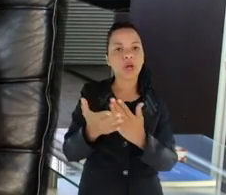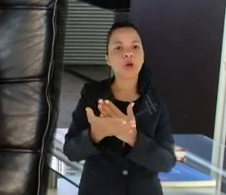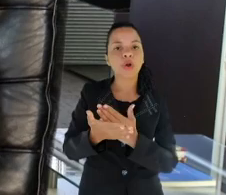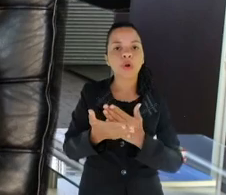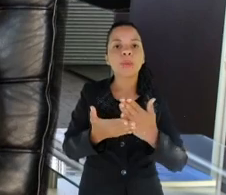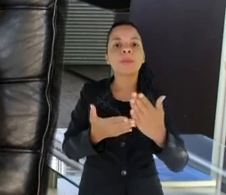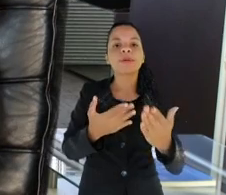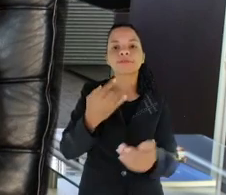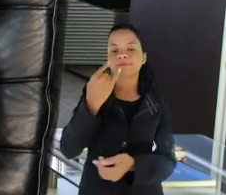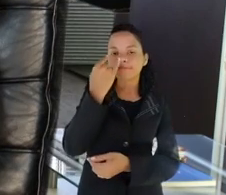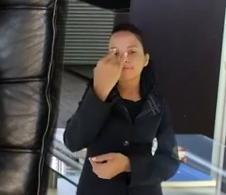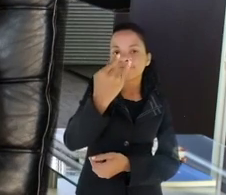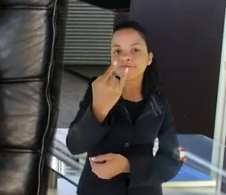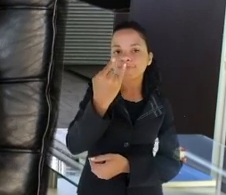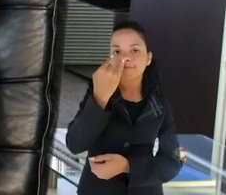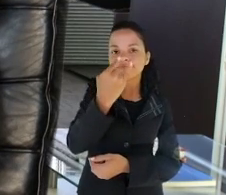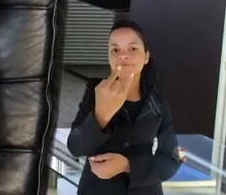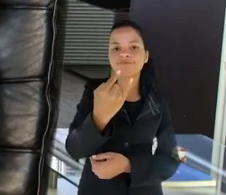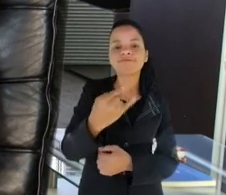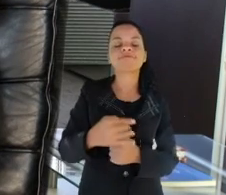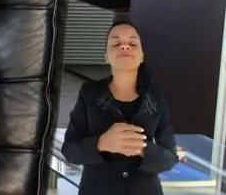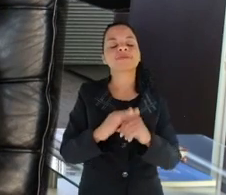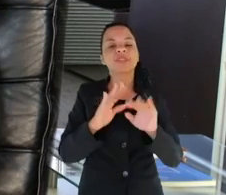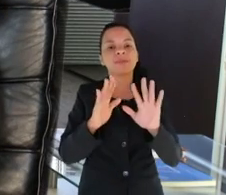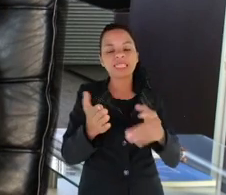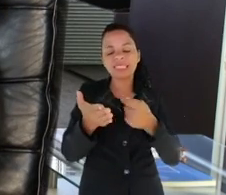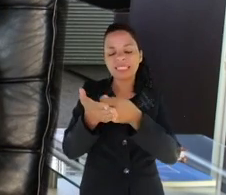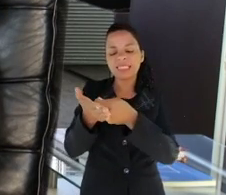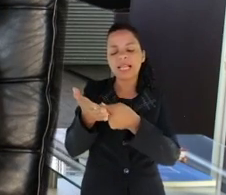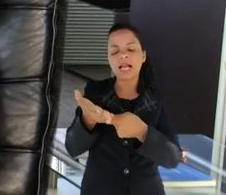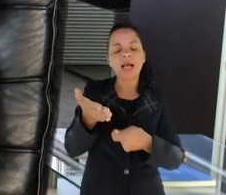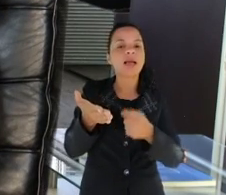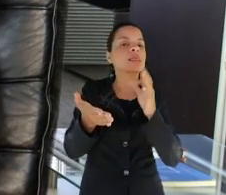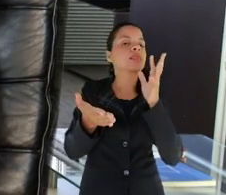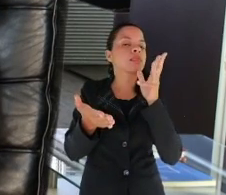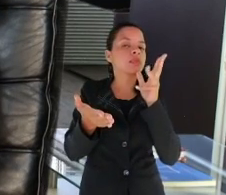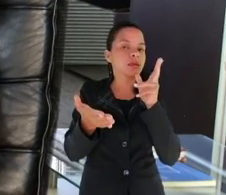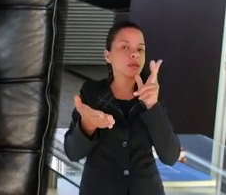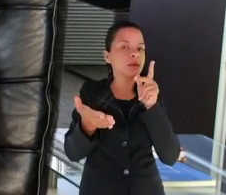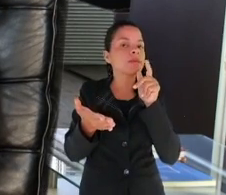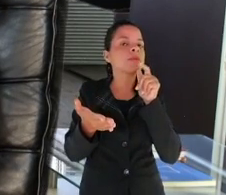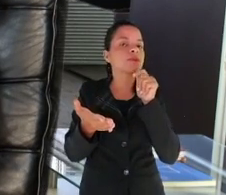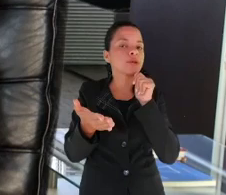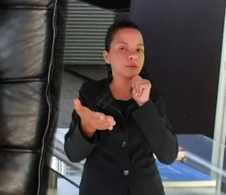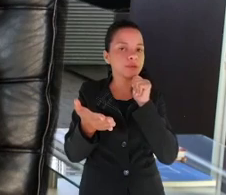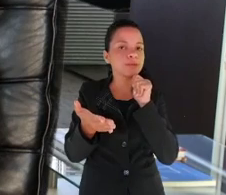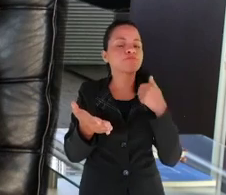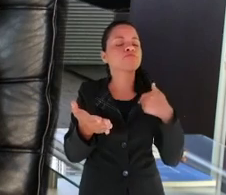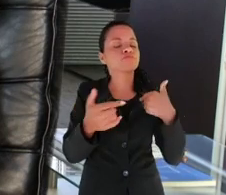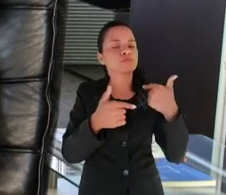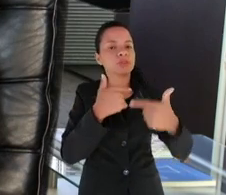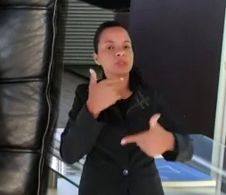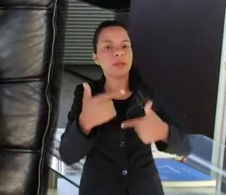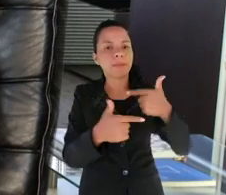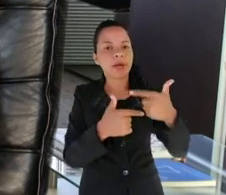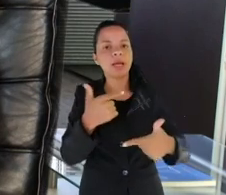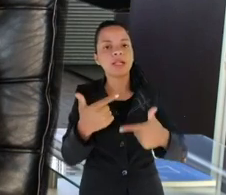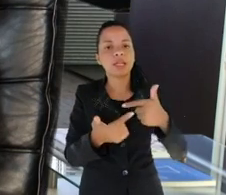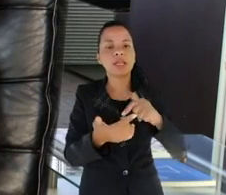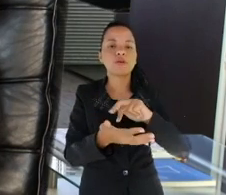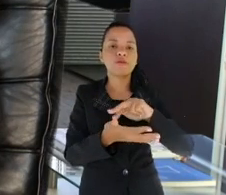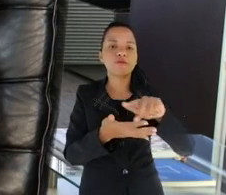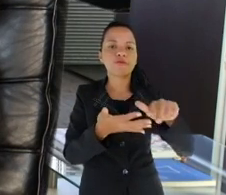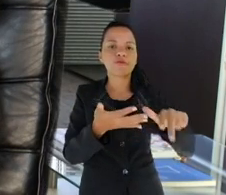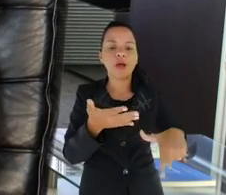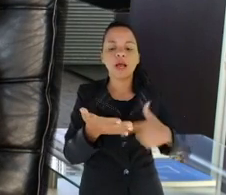como autora, eu demorei muitos anos. Eu trabalhei com todas as obras de autores